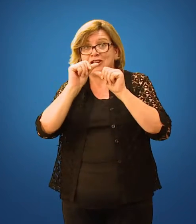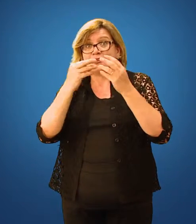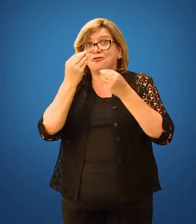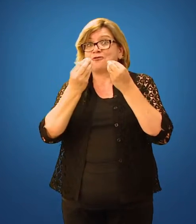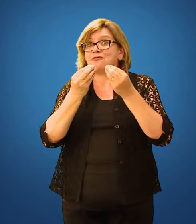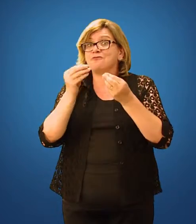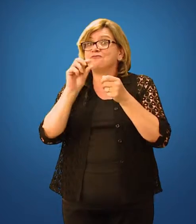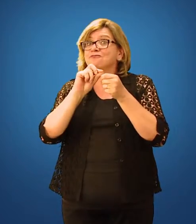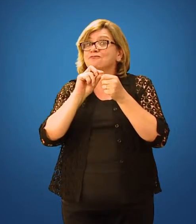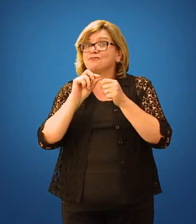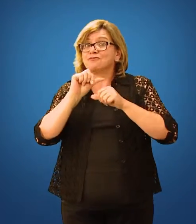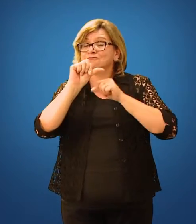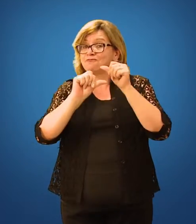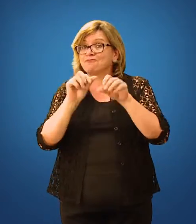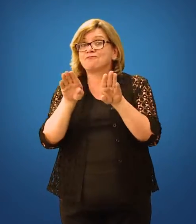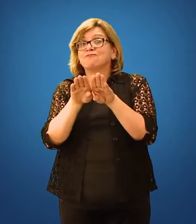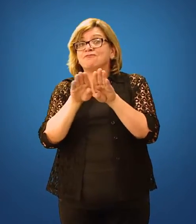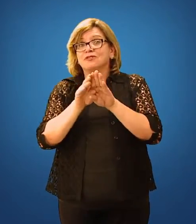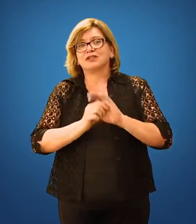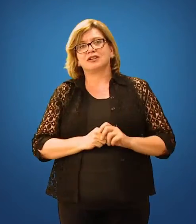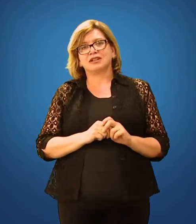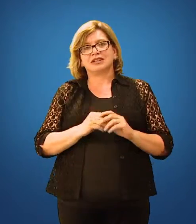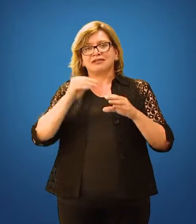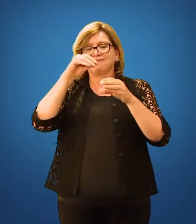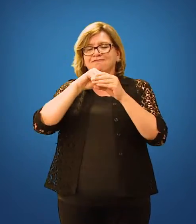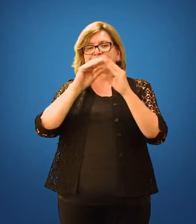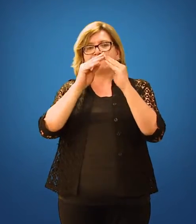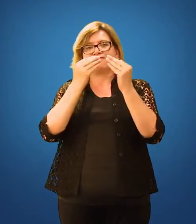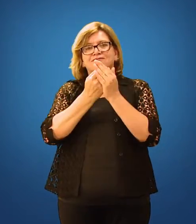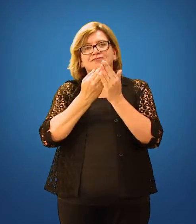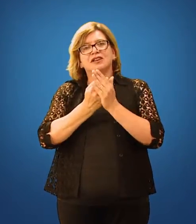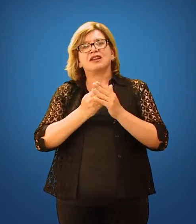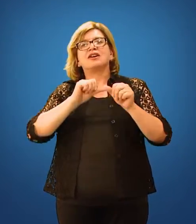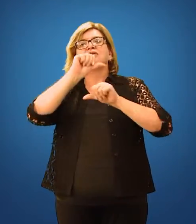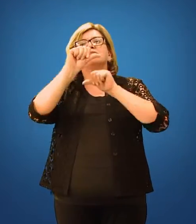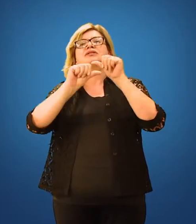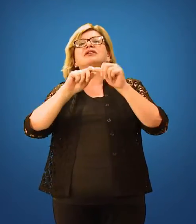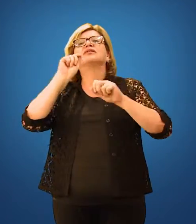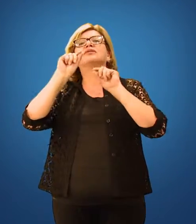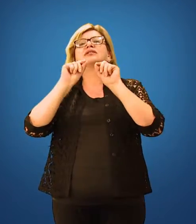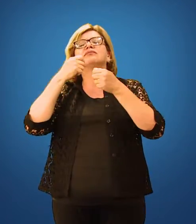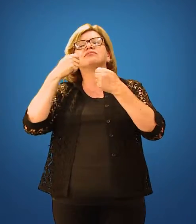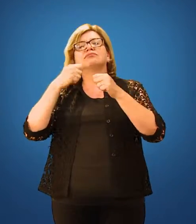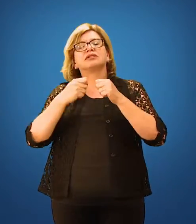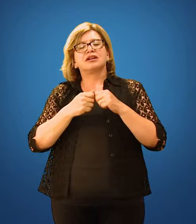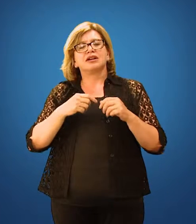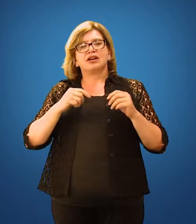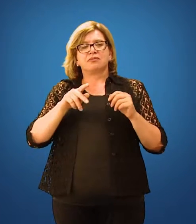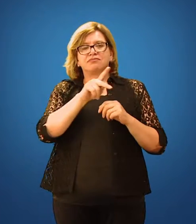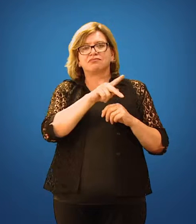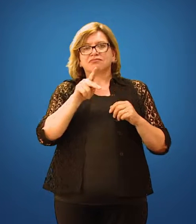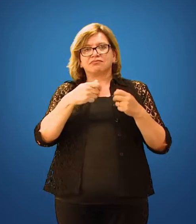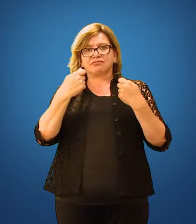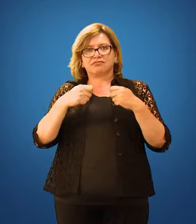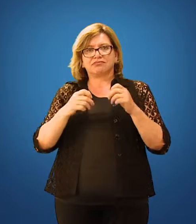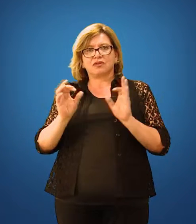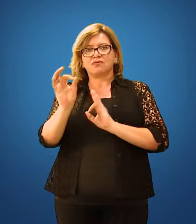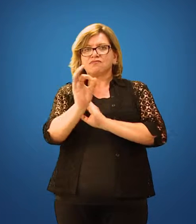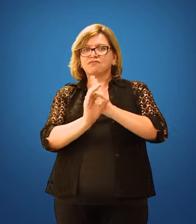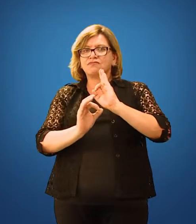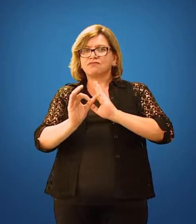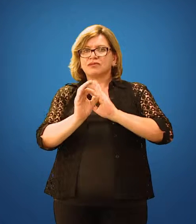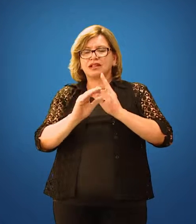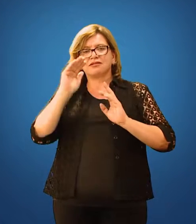agir de toda a instituição escolar. O que essa mudança vai exigir? Uma preparação do corpo docente, né? Todo mundo vai